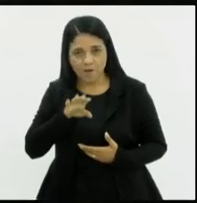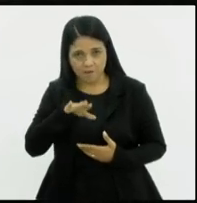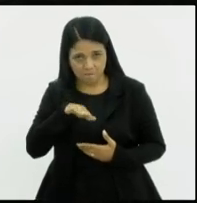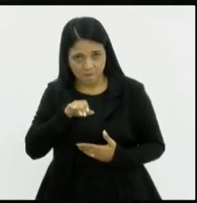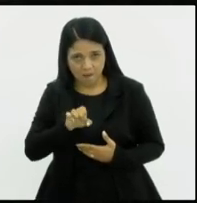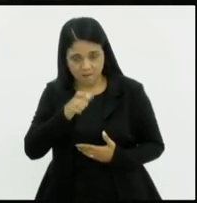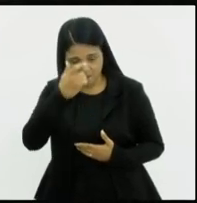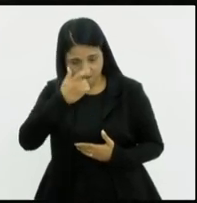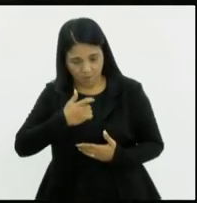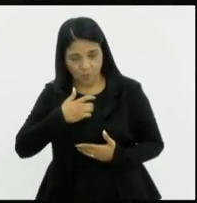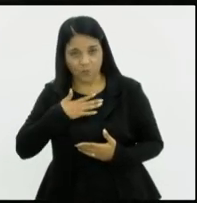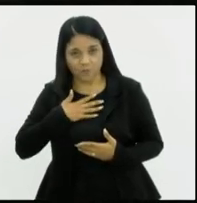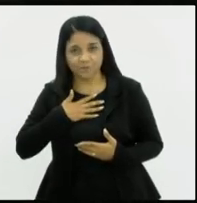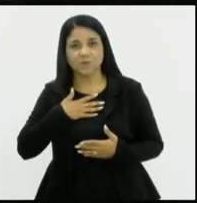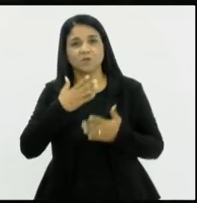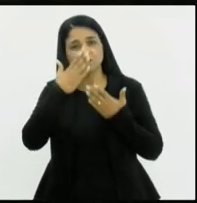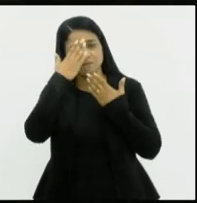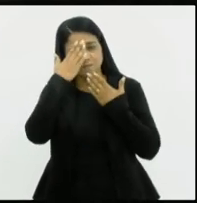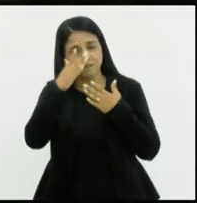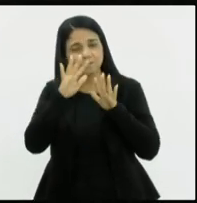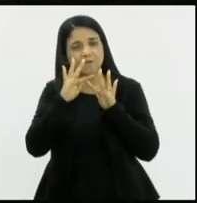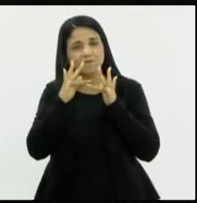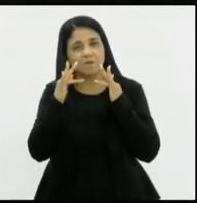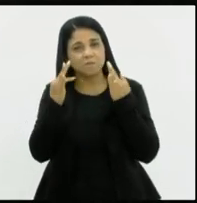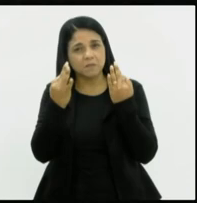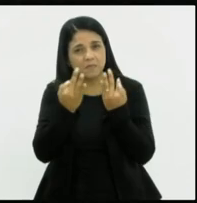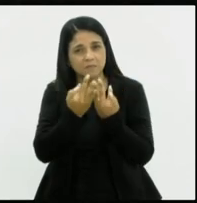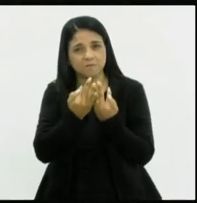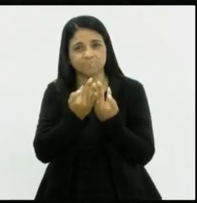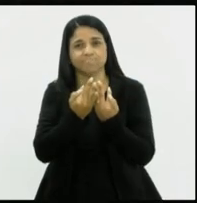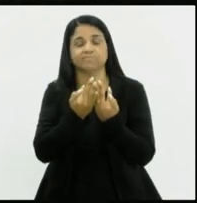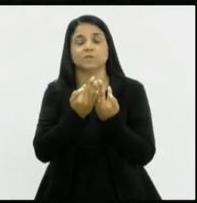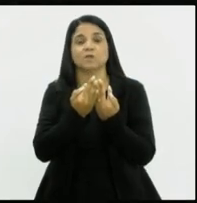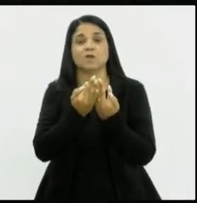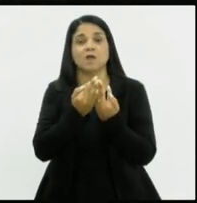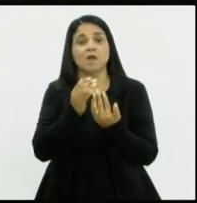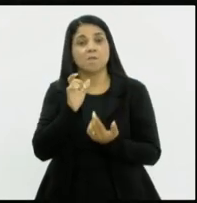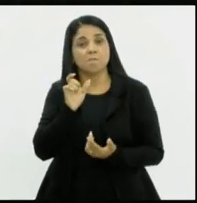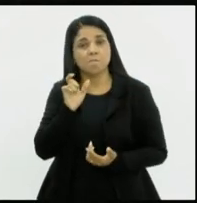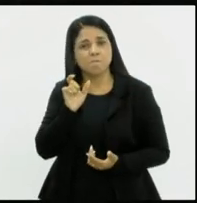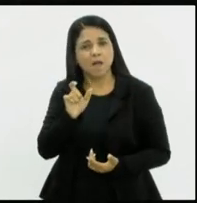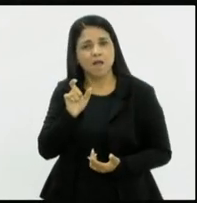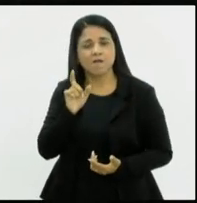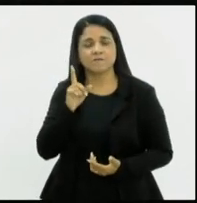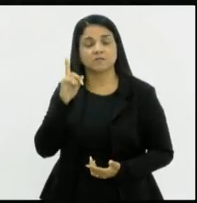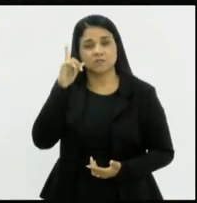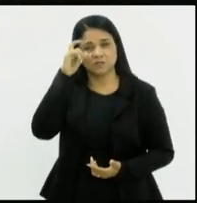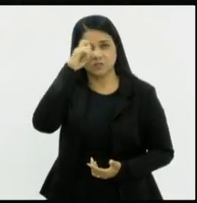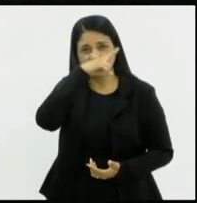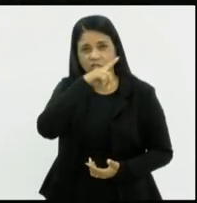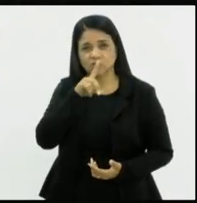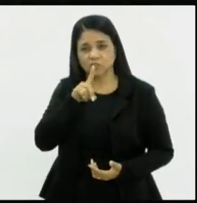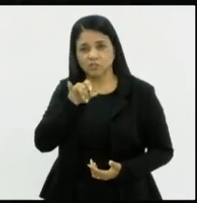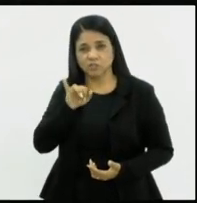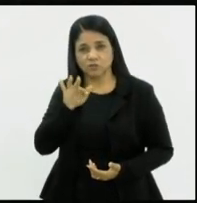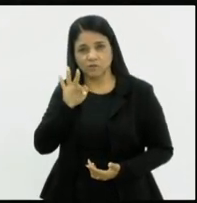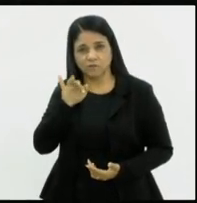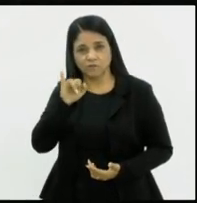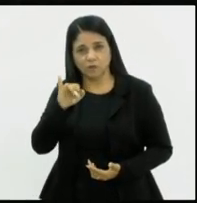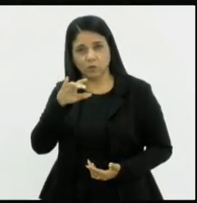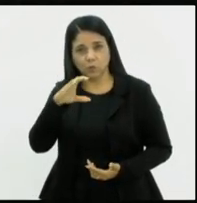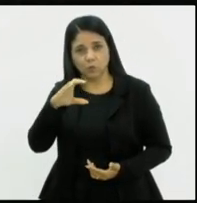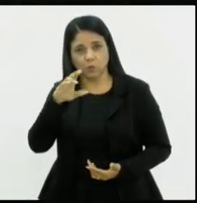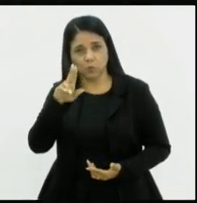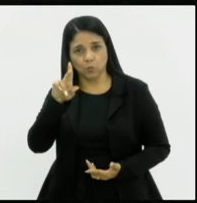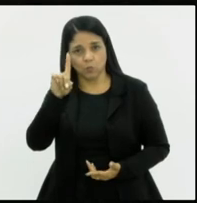agradecer também a minha família, porque, quando eu falo em dificuldades, a gente pensa em rede de apoio. Toda